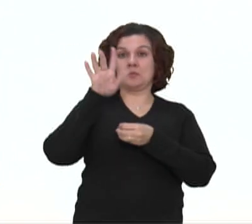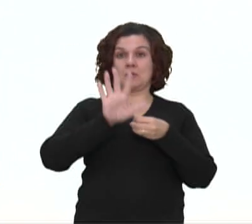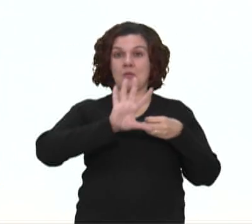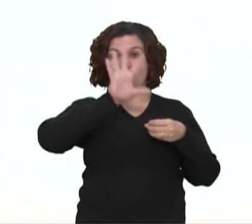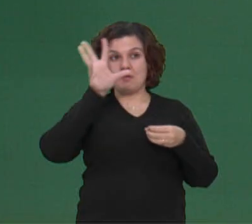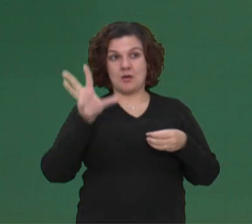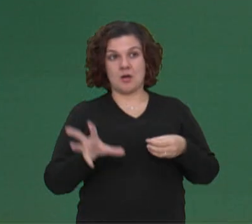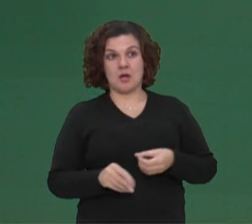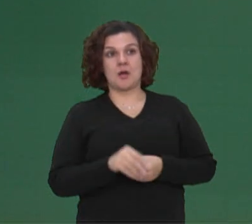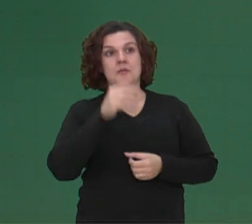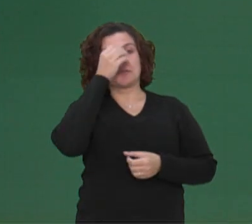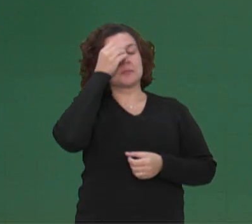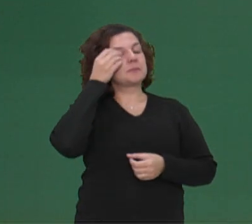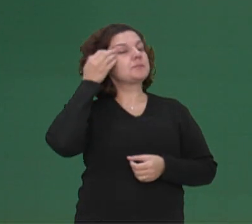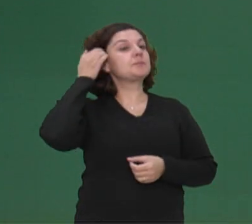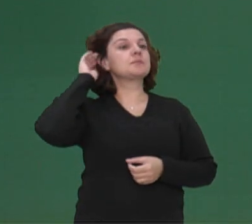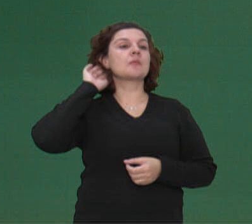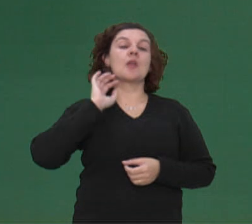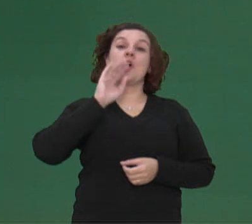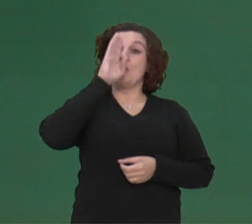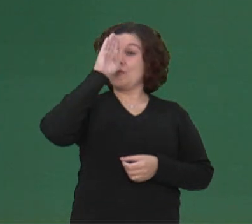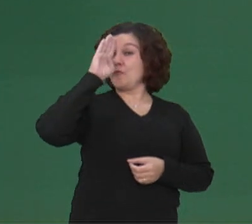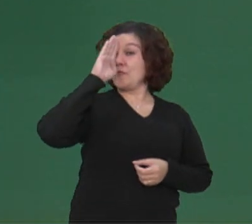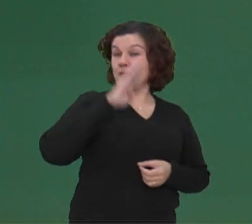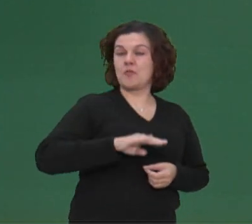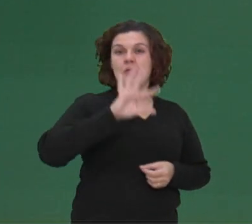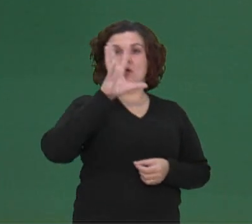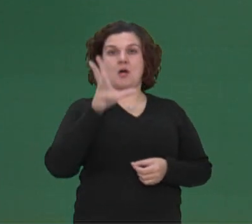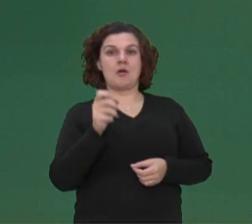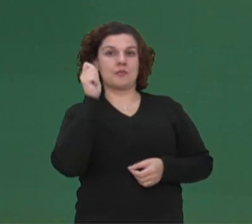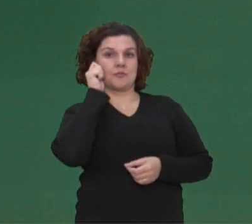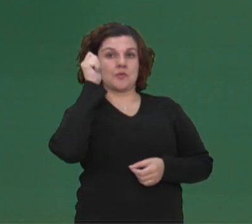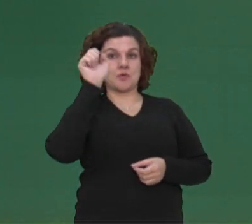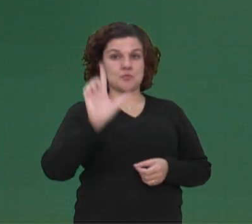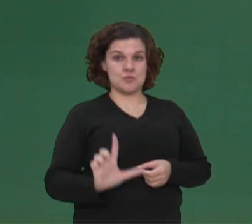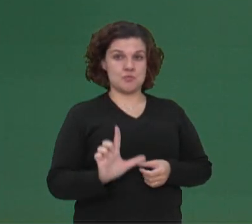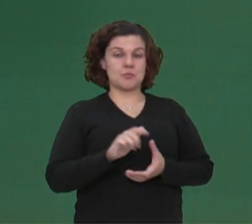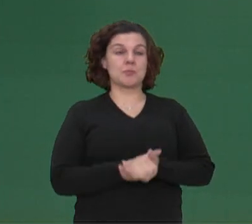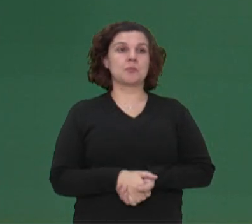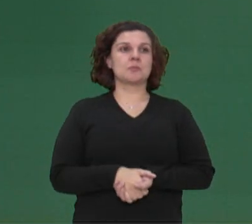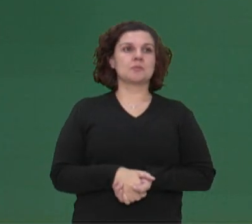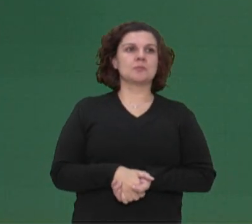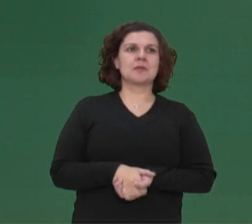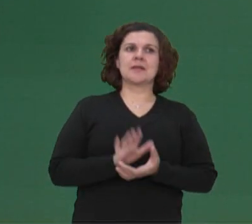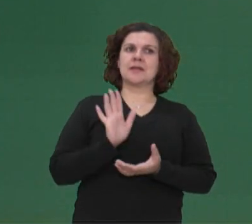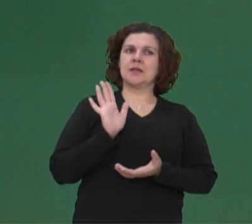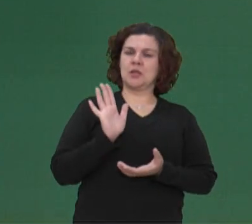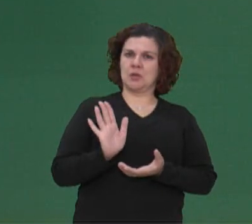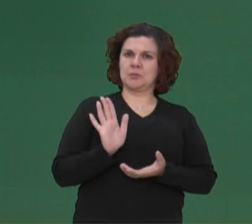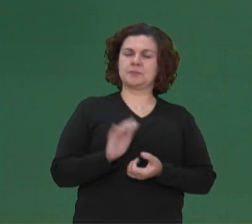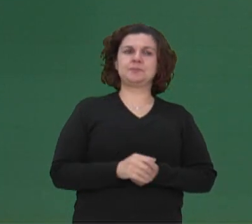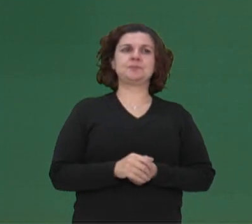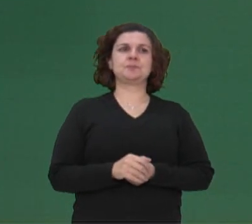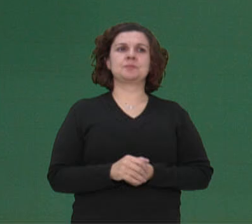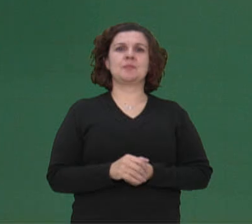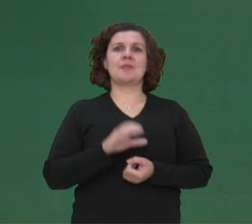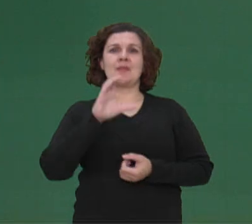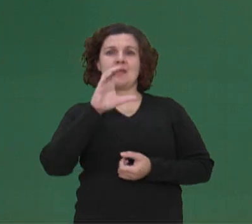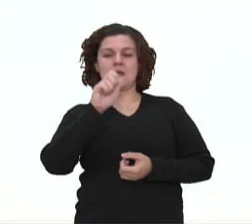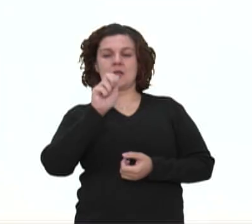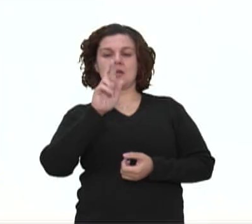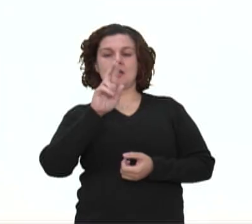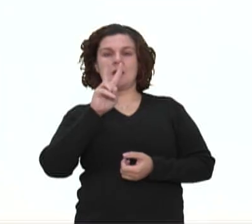vocês, em especial África do Sul. Veja esse outro mapa, a exportação de carvão